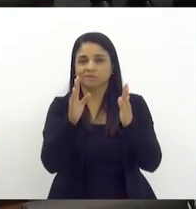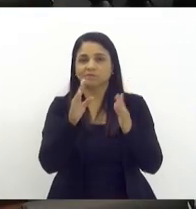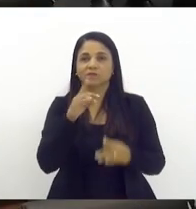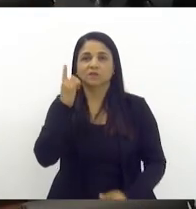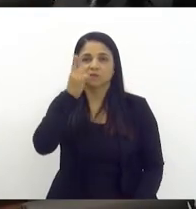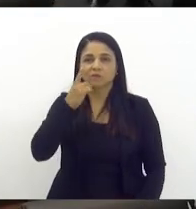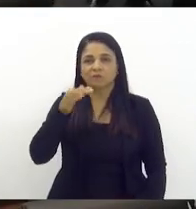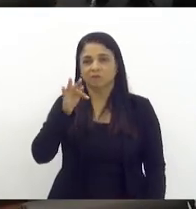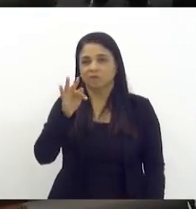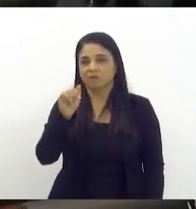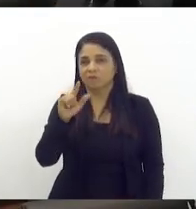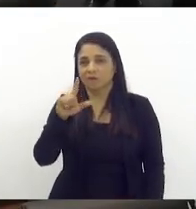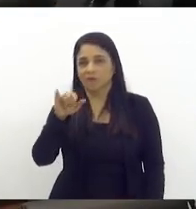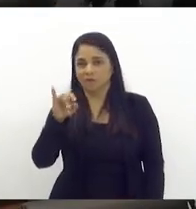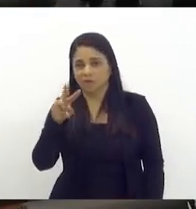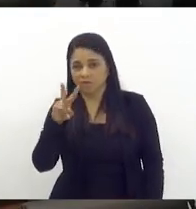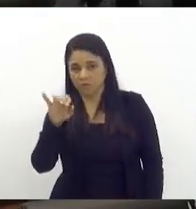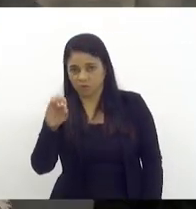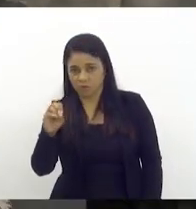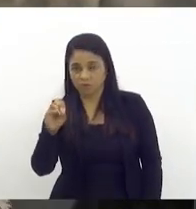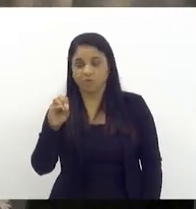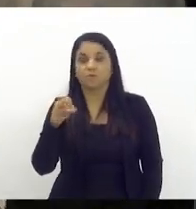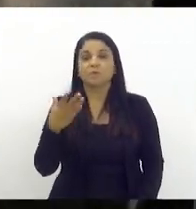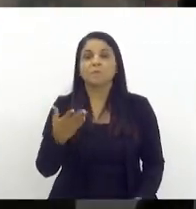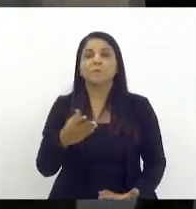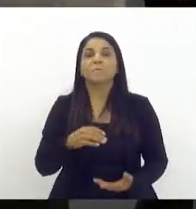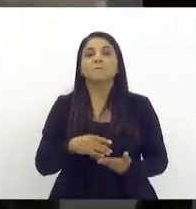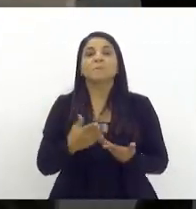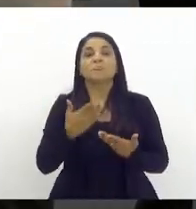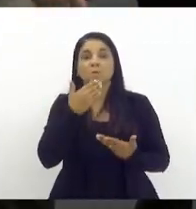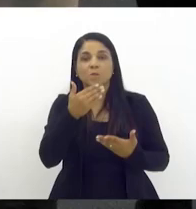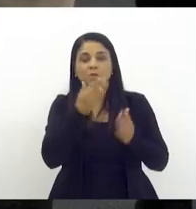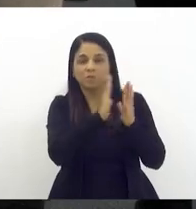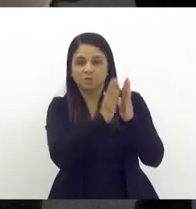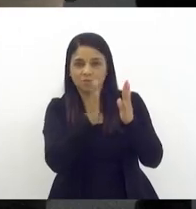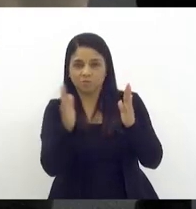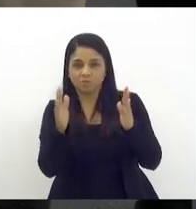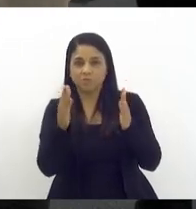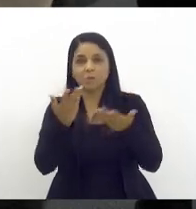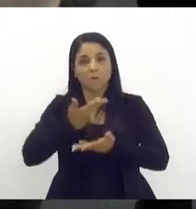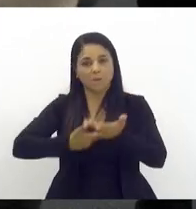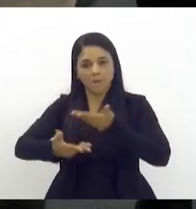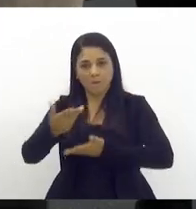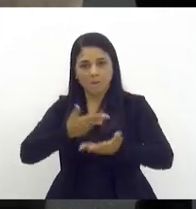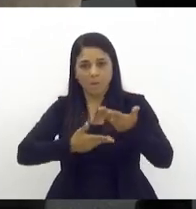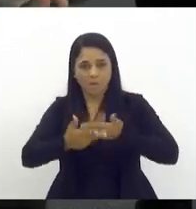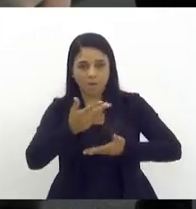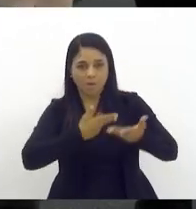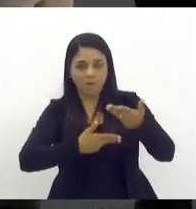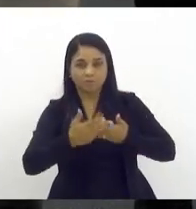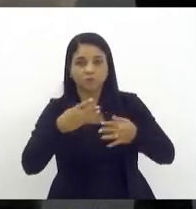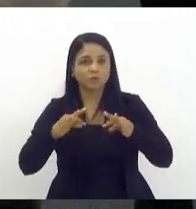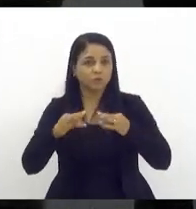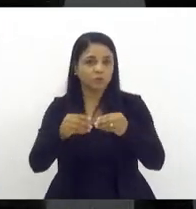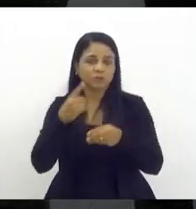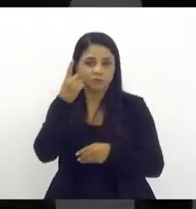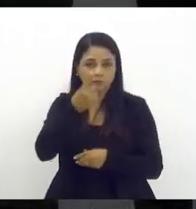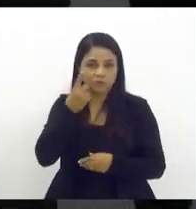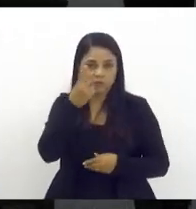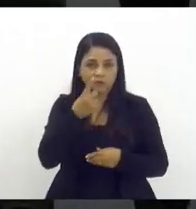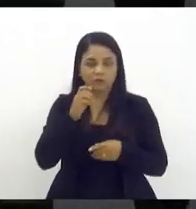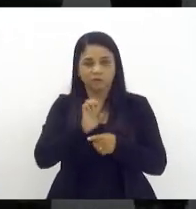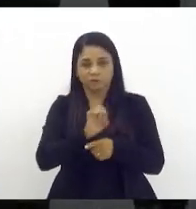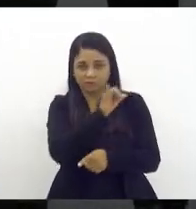Flávio Serafini. Senhor presidente, peço pela ordem para compartilhar com Vossa Excelência todos os deputados aqui do Estado do Rio de